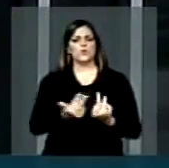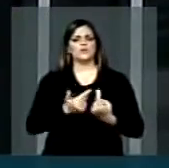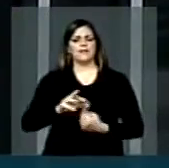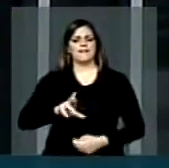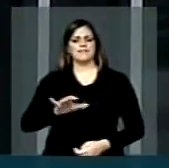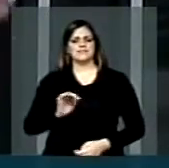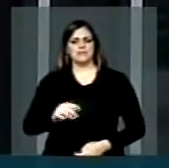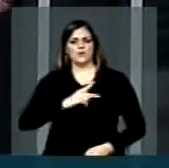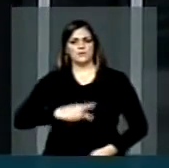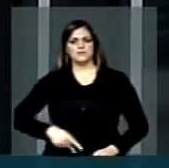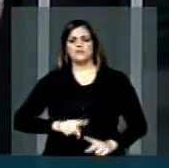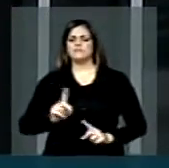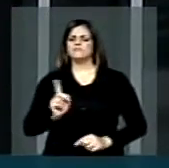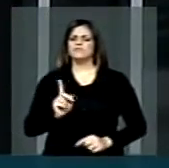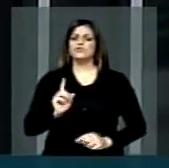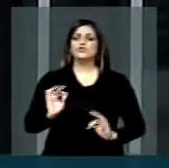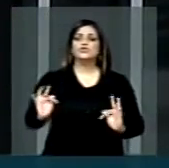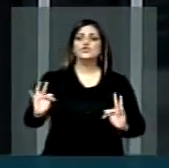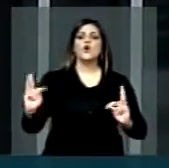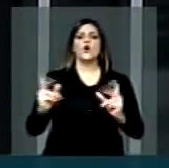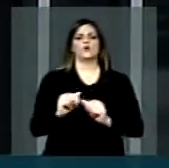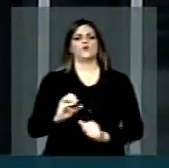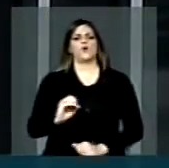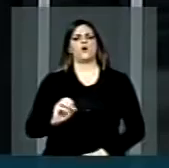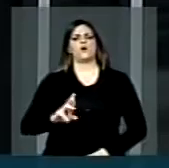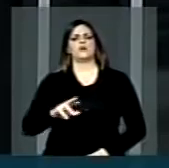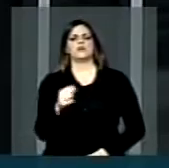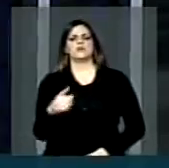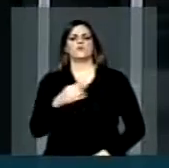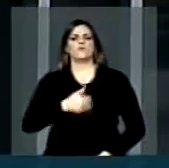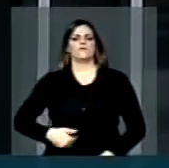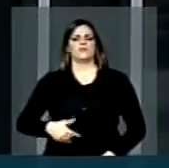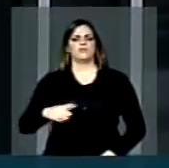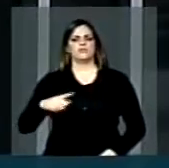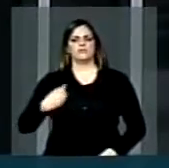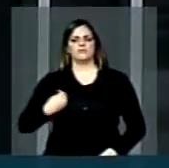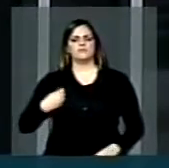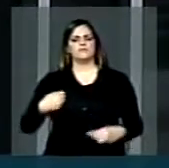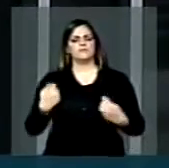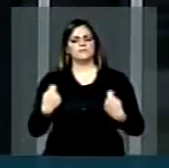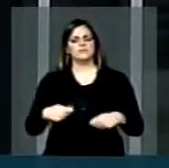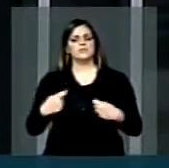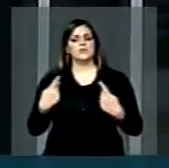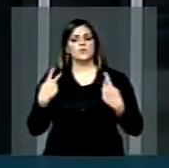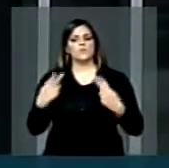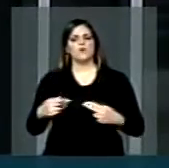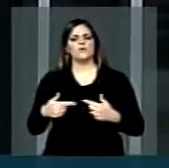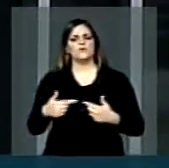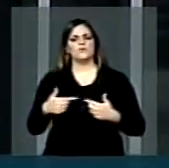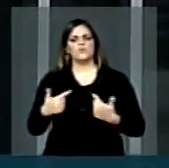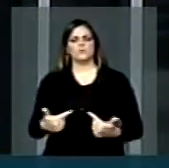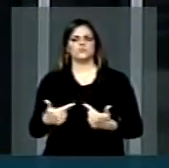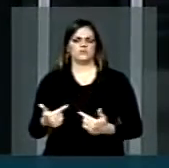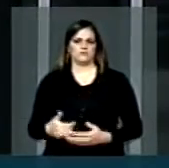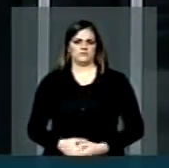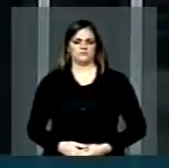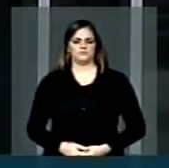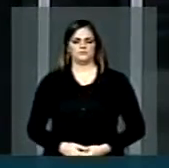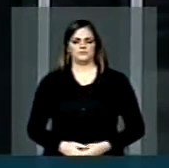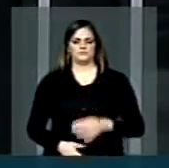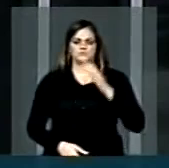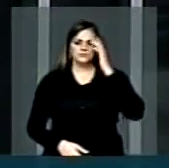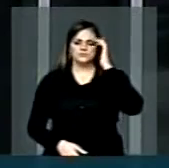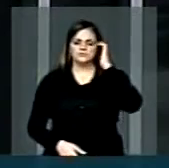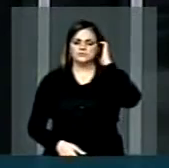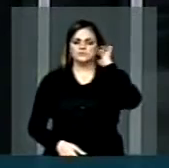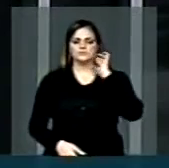da República é importante, mas todos os órgãos que promovem a mesma luta em seus diferentes estados, e aqui o companheiro Paixão é o coordenador